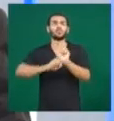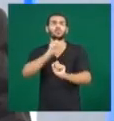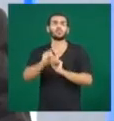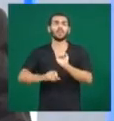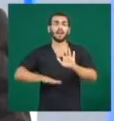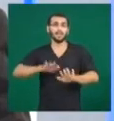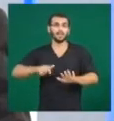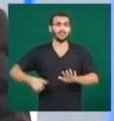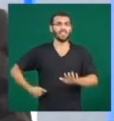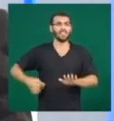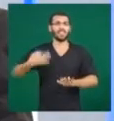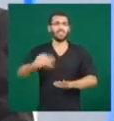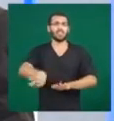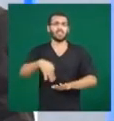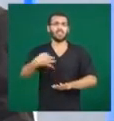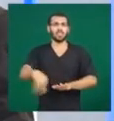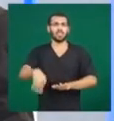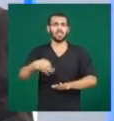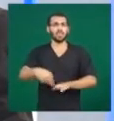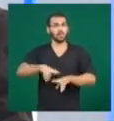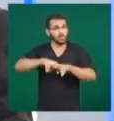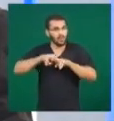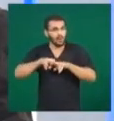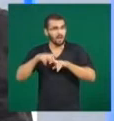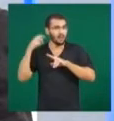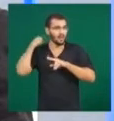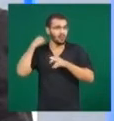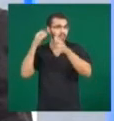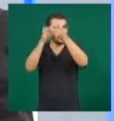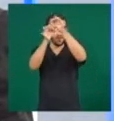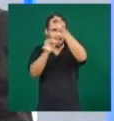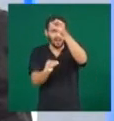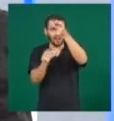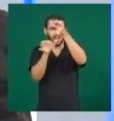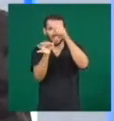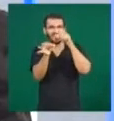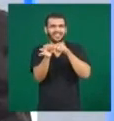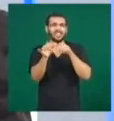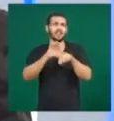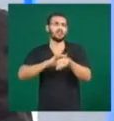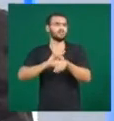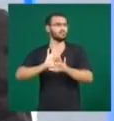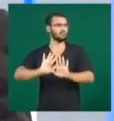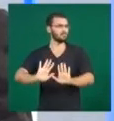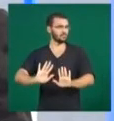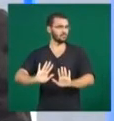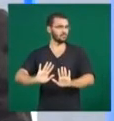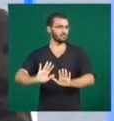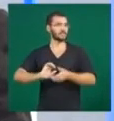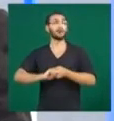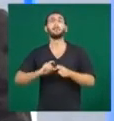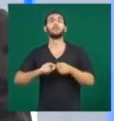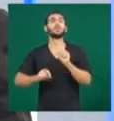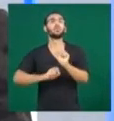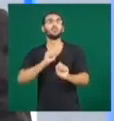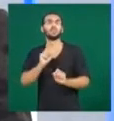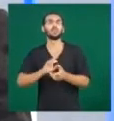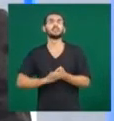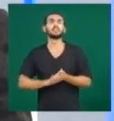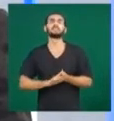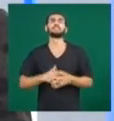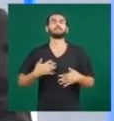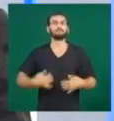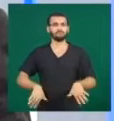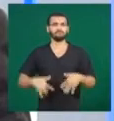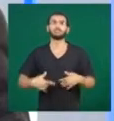dores lombares são decorrentes da hérnia de disco e das doenças do disco. Mas essa, sem dúvida, é